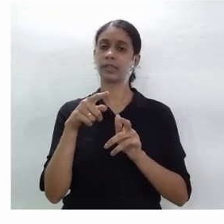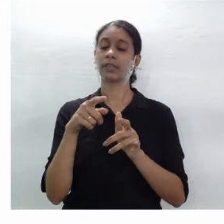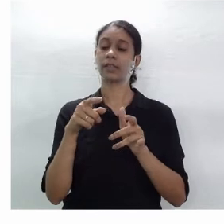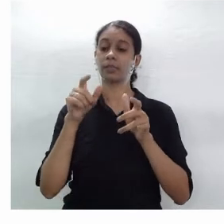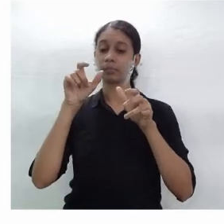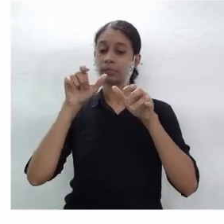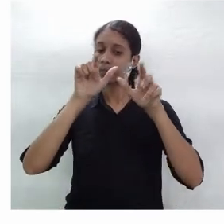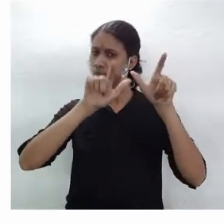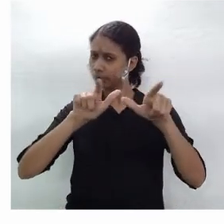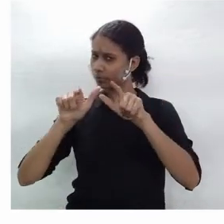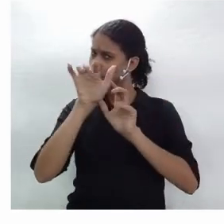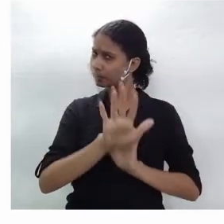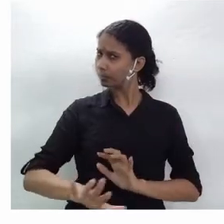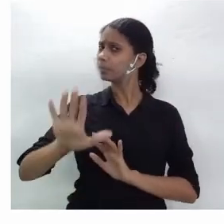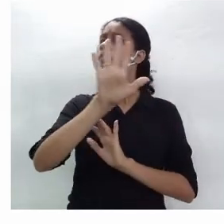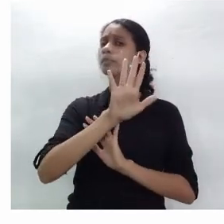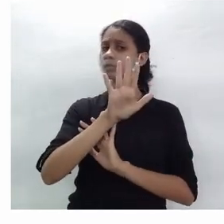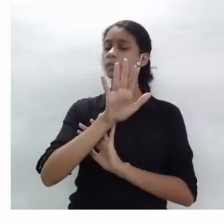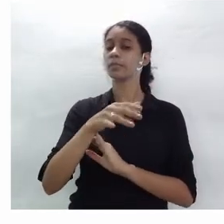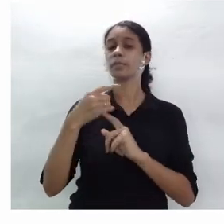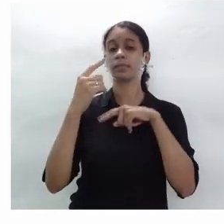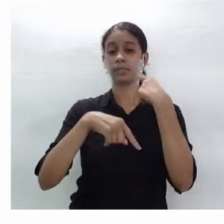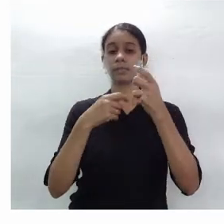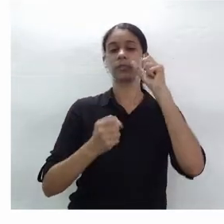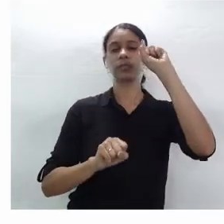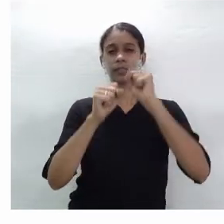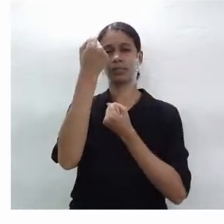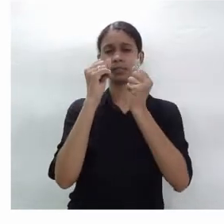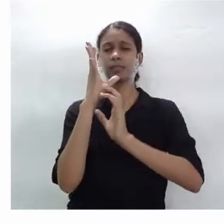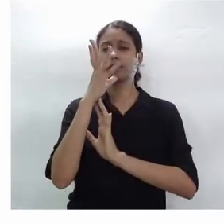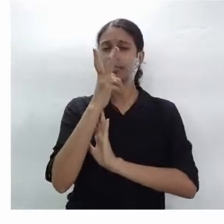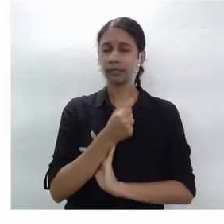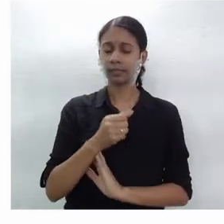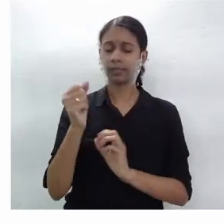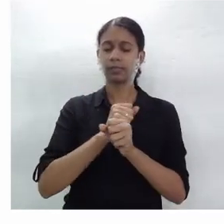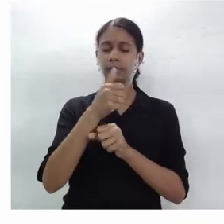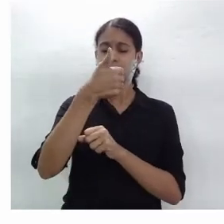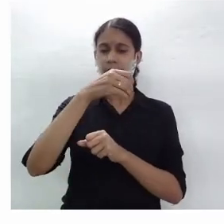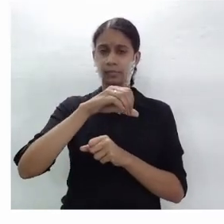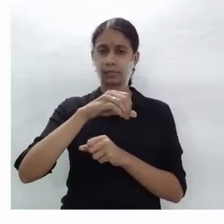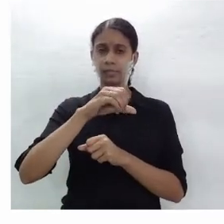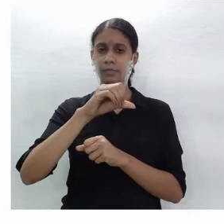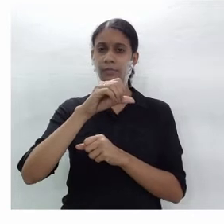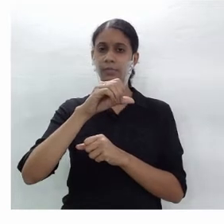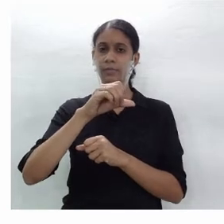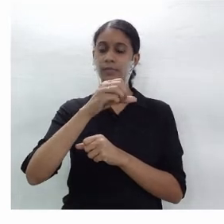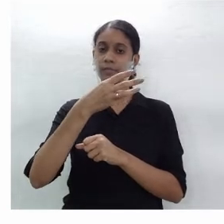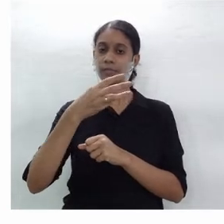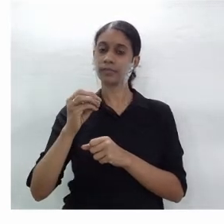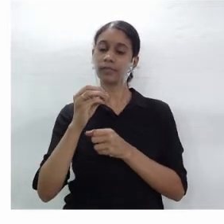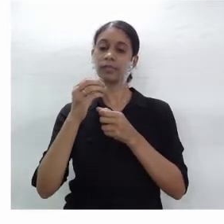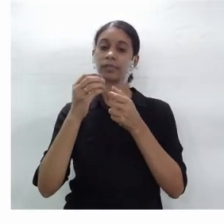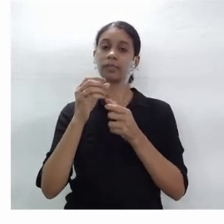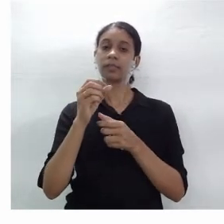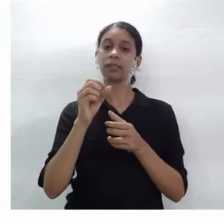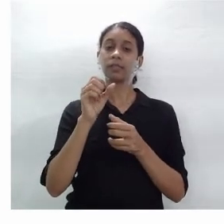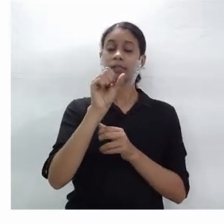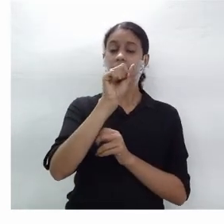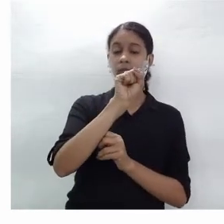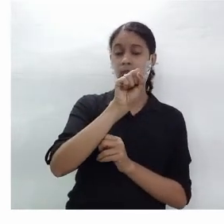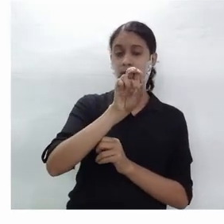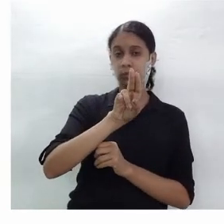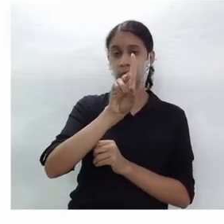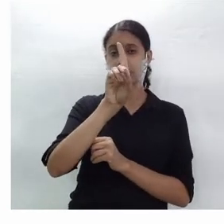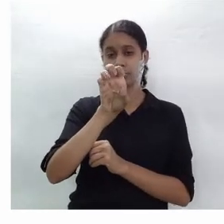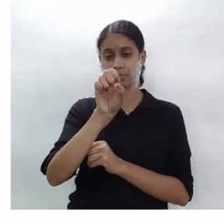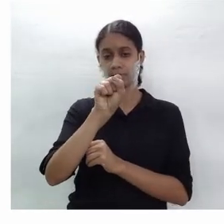região. Depois nós temos aí a industrialização tardia ocorrida também no eixo Sudeste e Sul. E você vê que essa relação